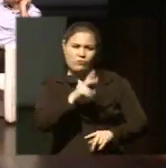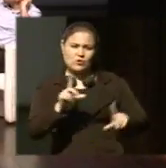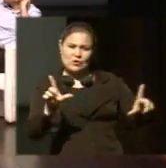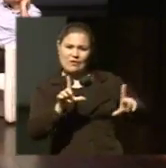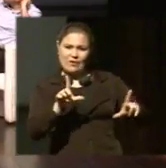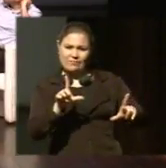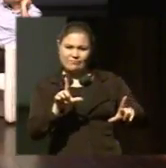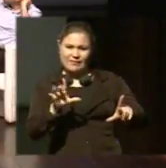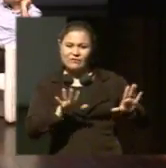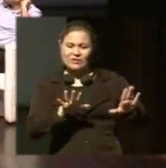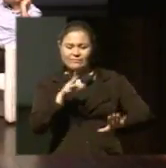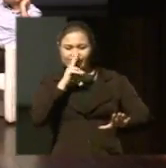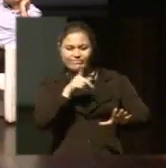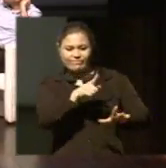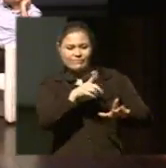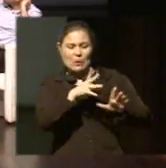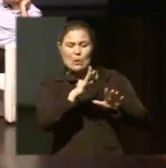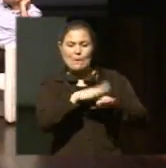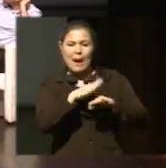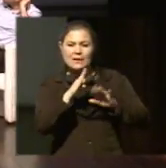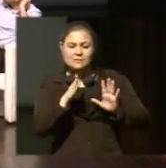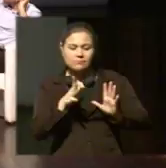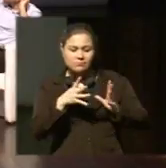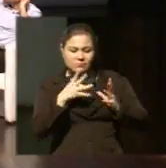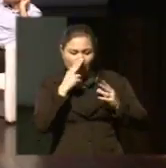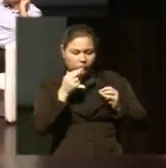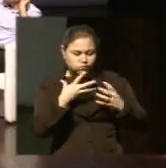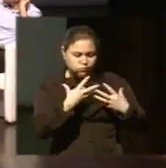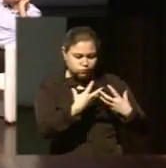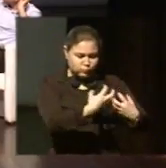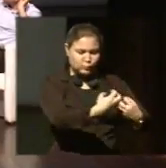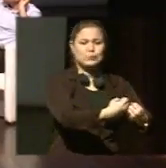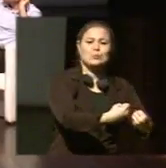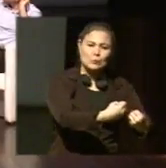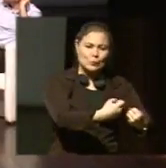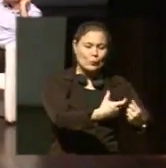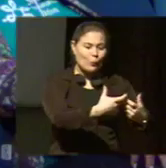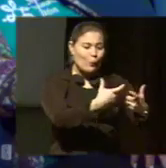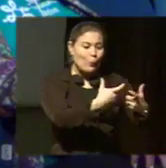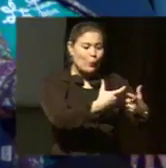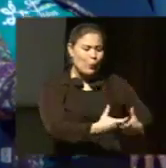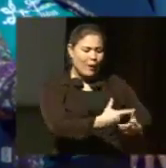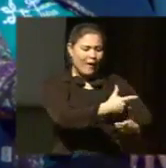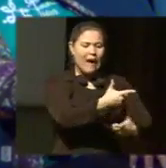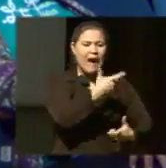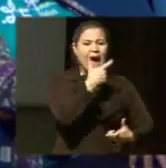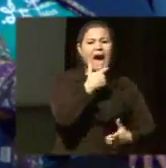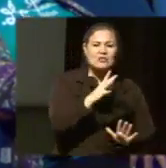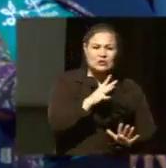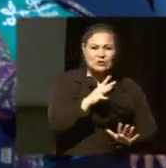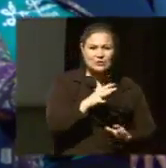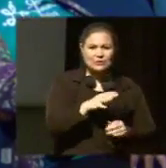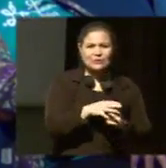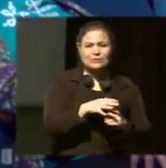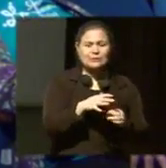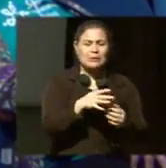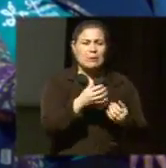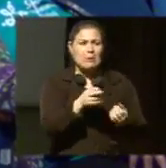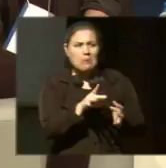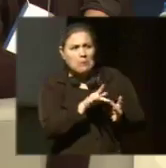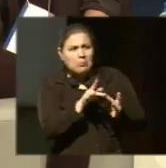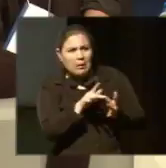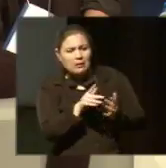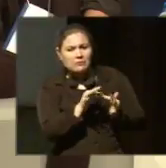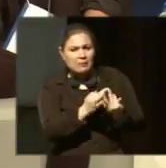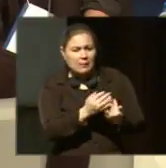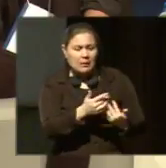vezes. Eles puxam mais o lado que eles acham, o que eles mais tiveram contato até em família e tudo